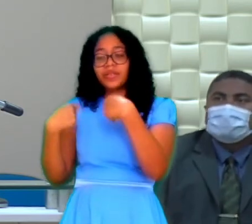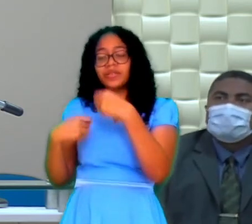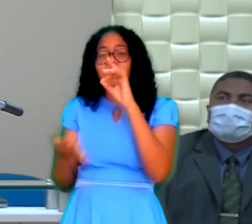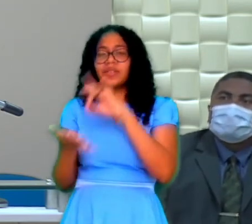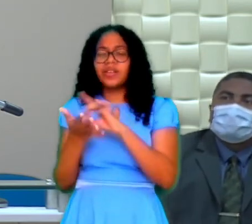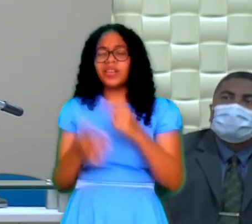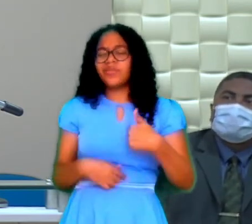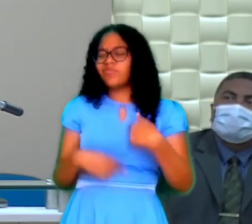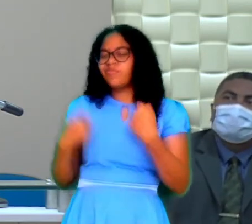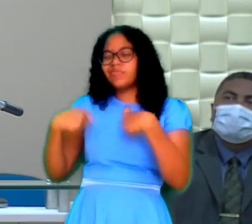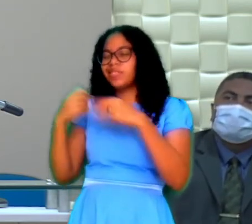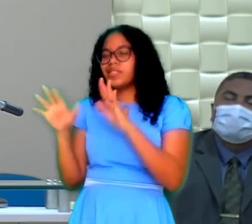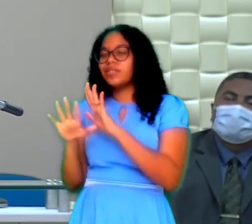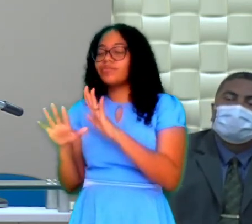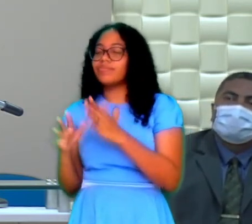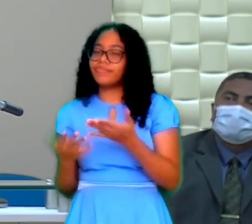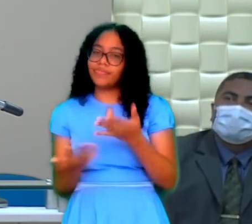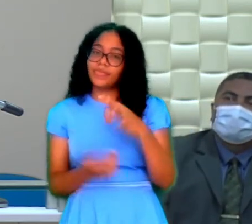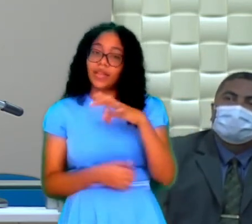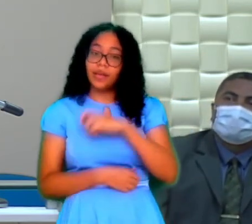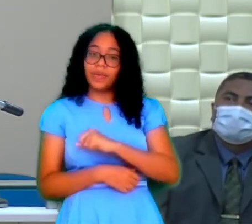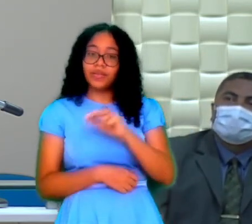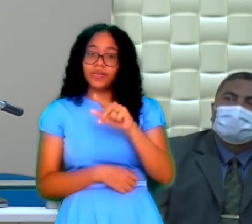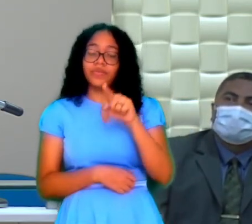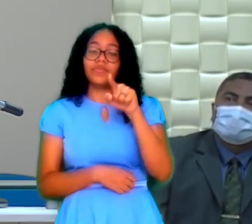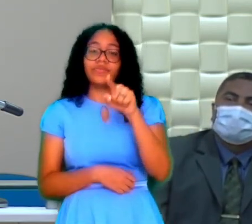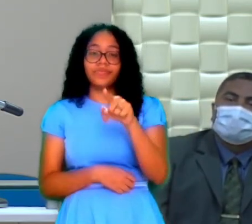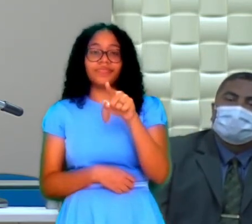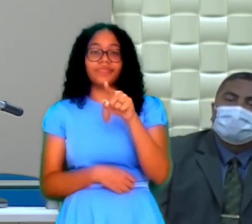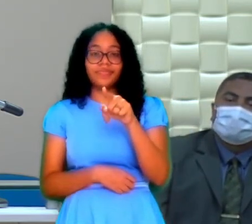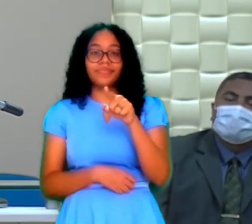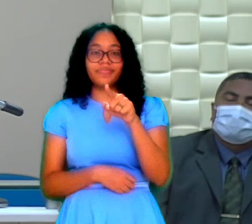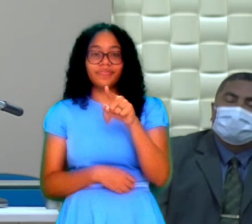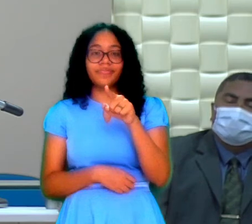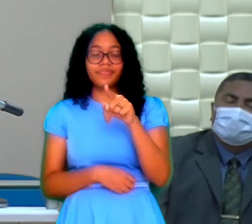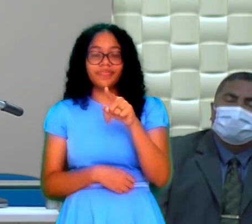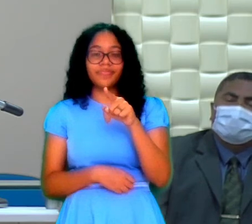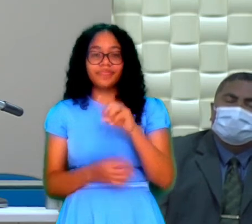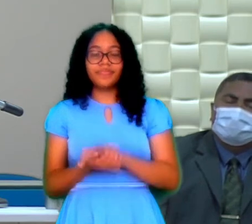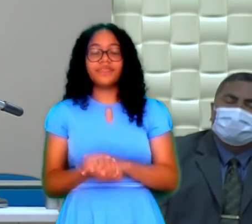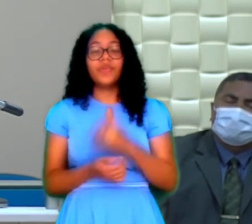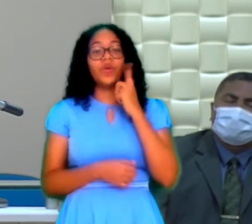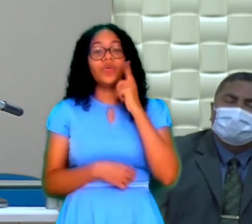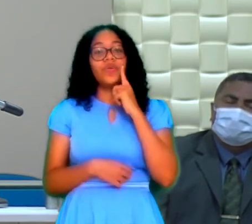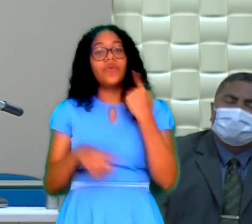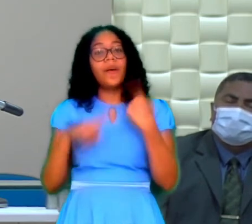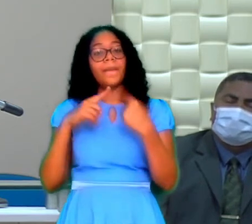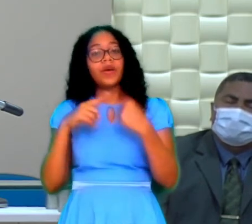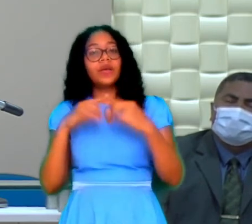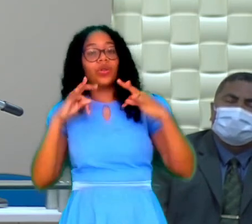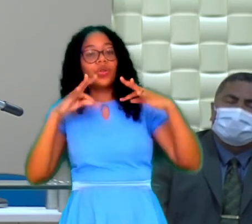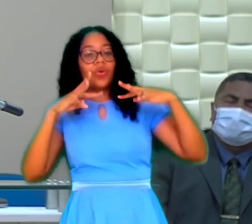O nosso Deus sabe ter misericórdia.